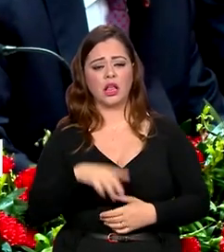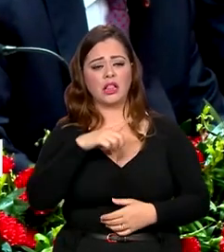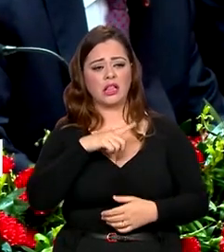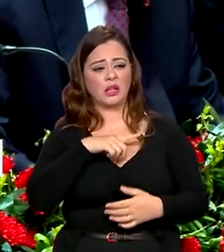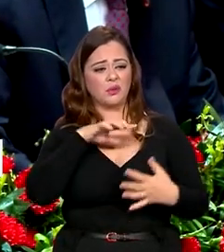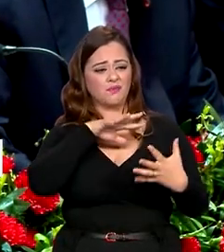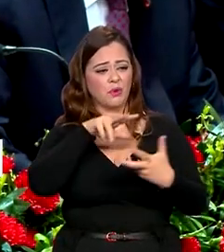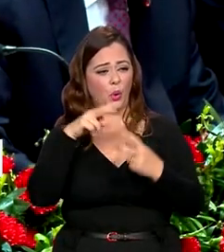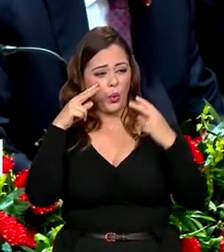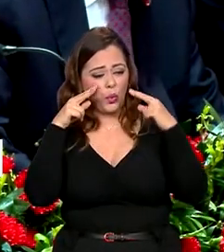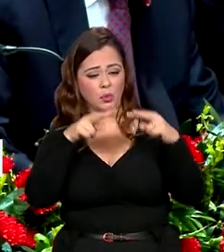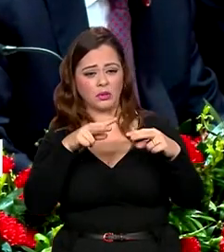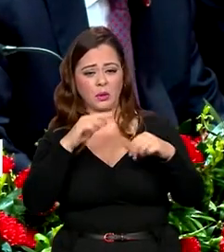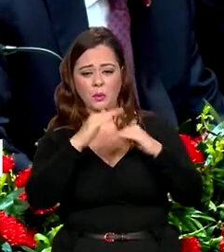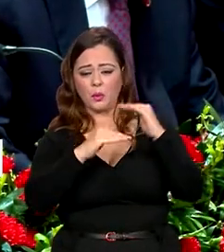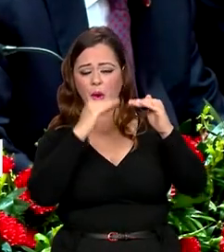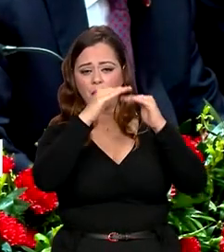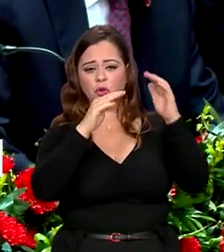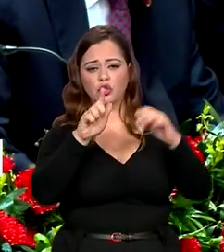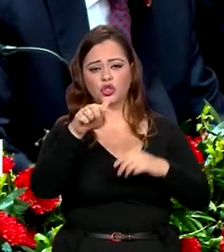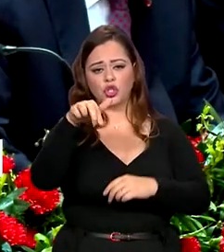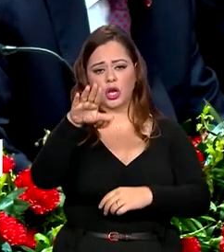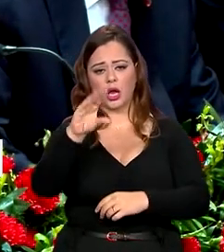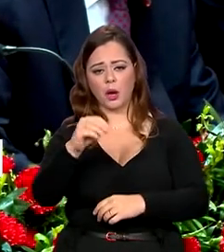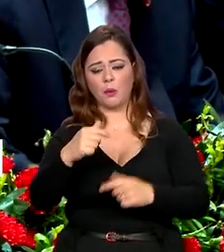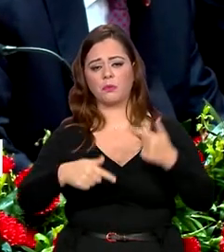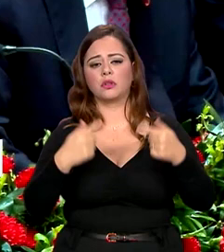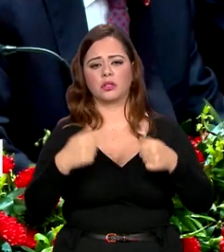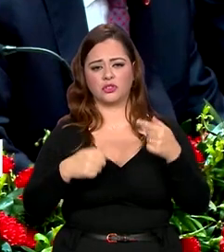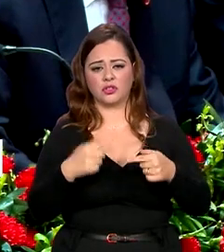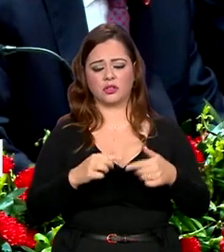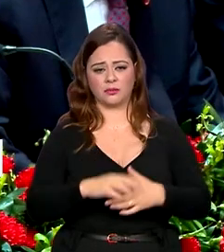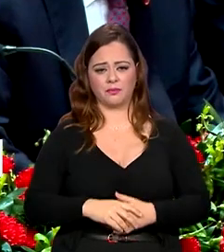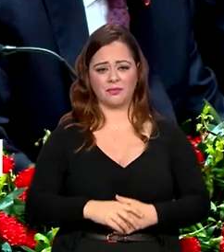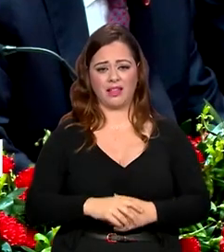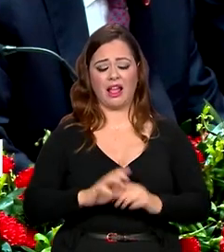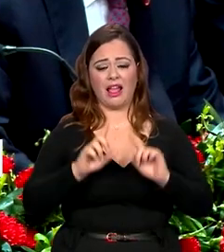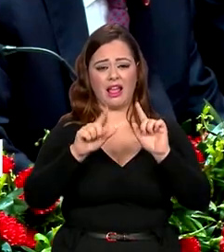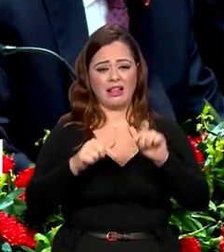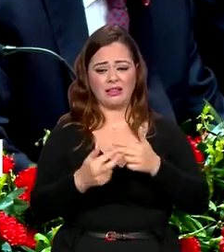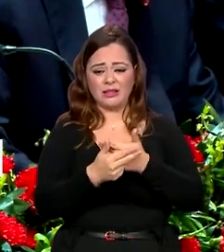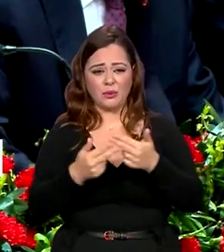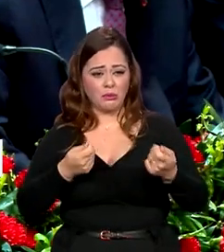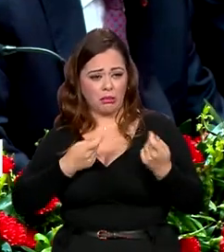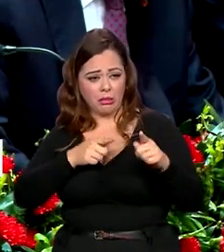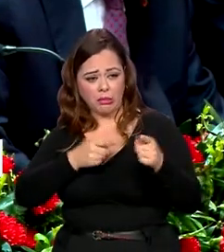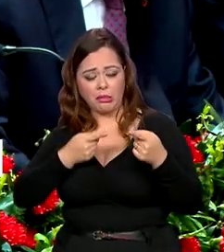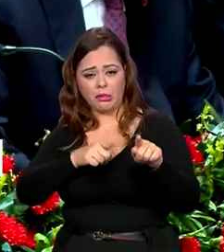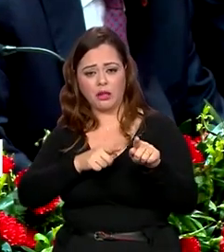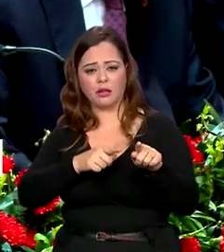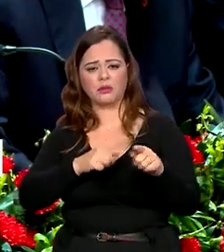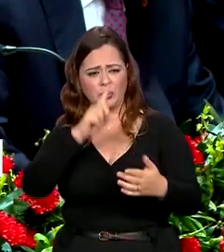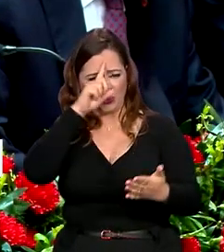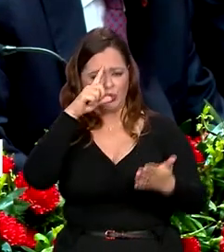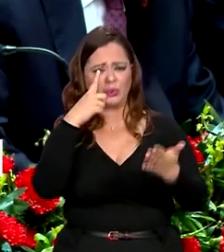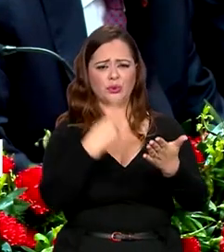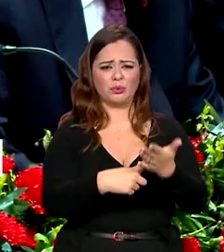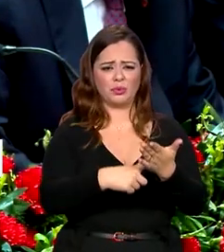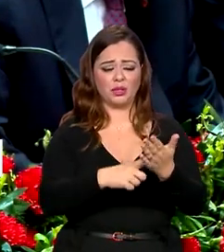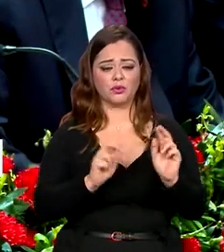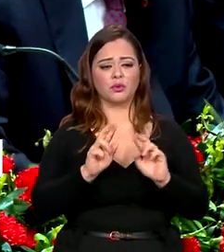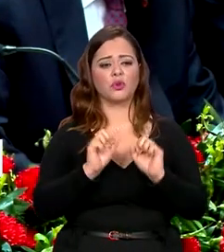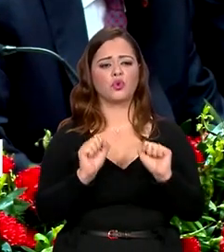temos assistido no mundo ao aumento das tensões geopolíticas. Essa constelação de desafios nos obriga a unir